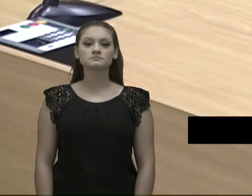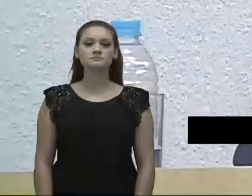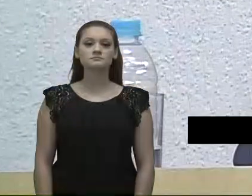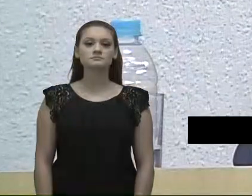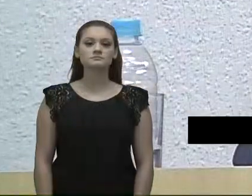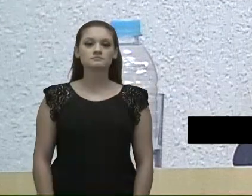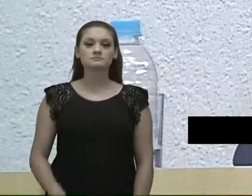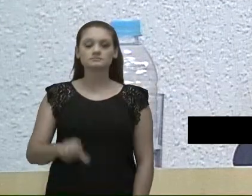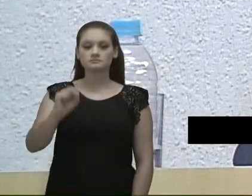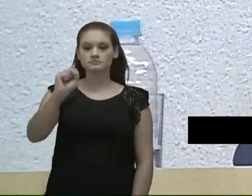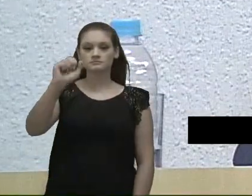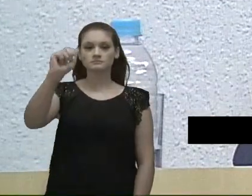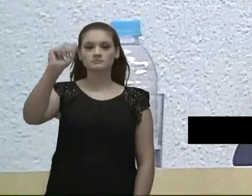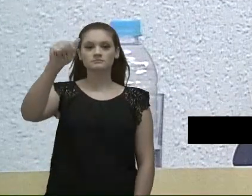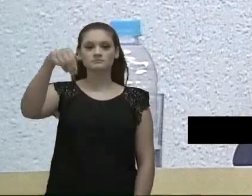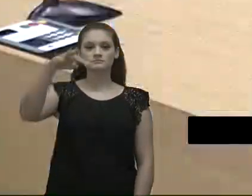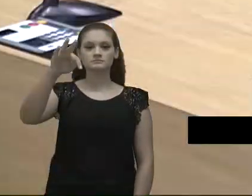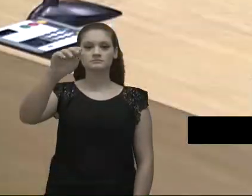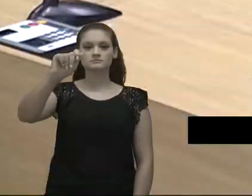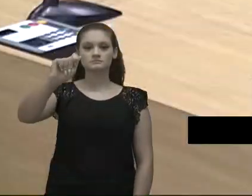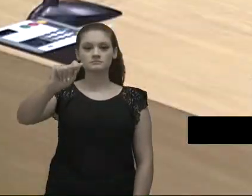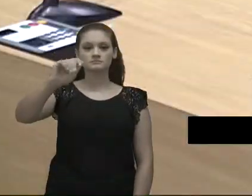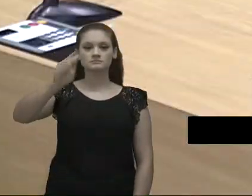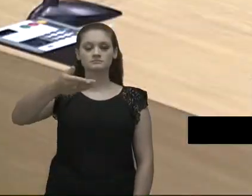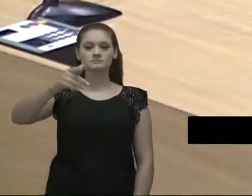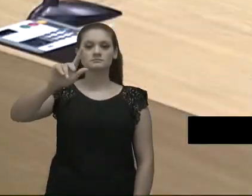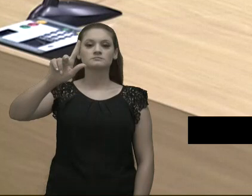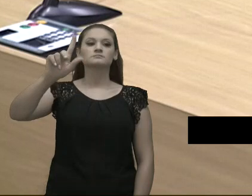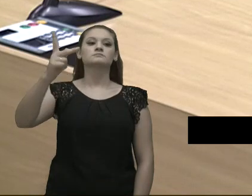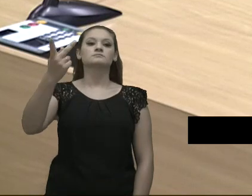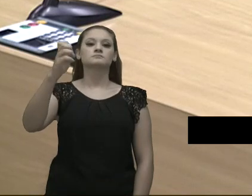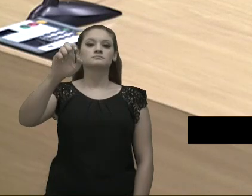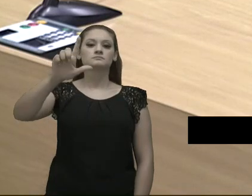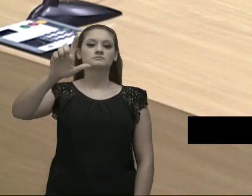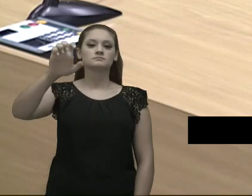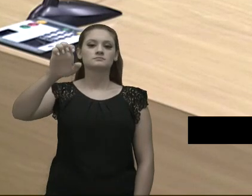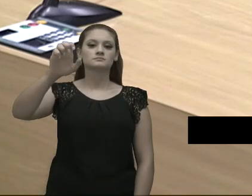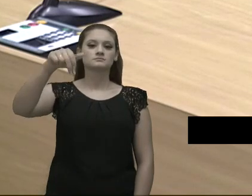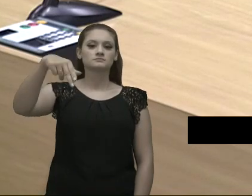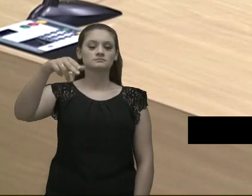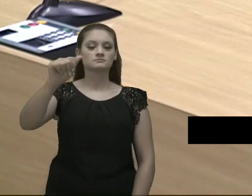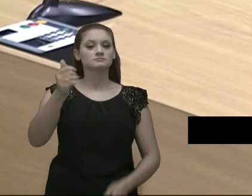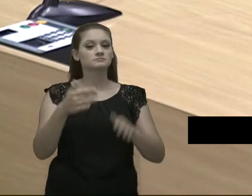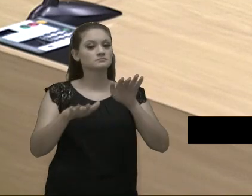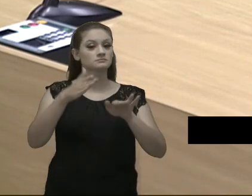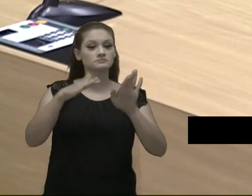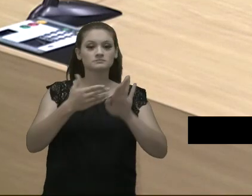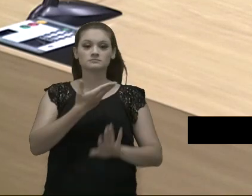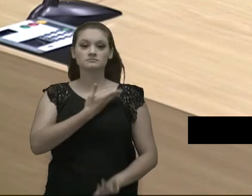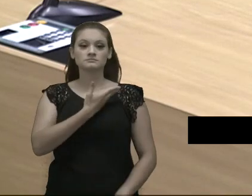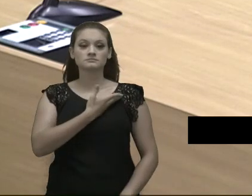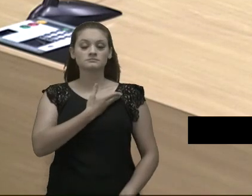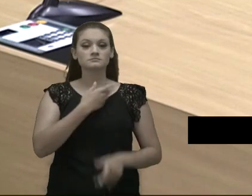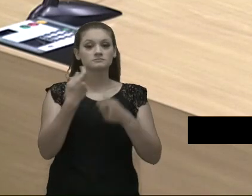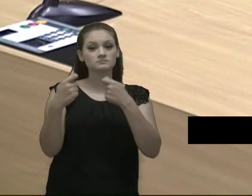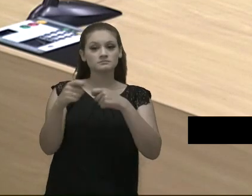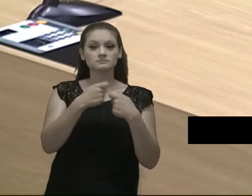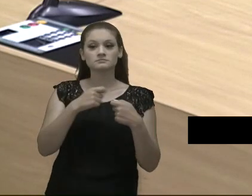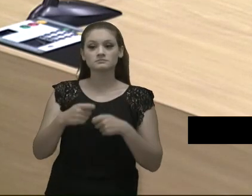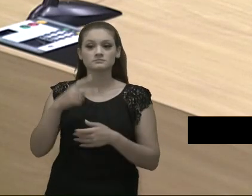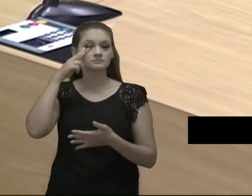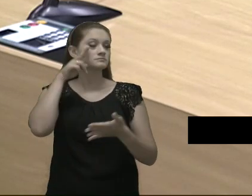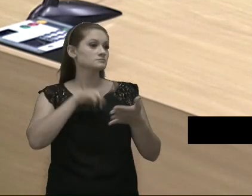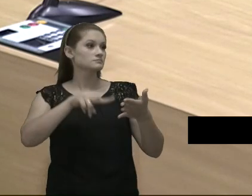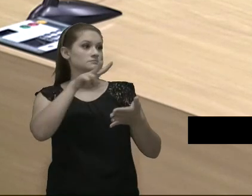Santa Helena e San Marino ou só San Marino? Eu trabalho no Santa Helena. No San Marino, eventualmente, um colega precisa de alguma avaliação. Ele